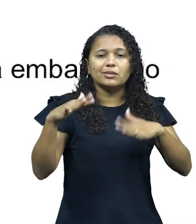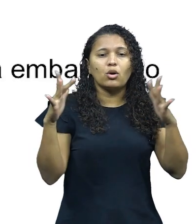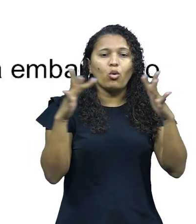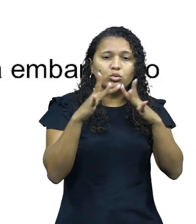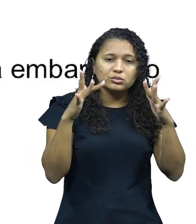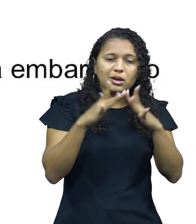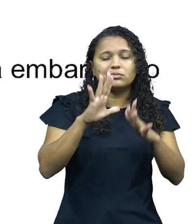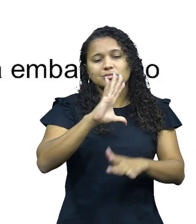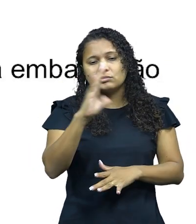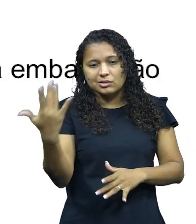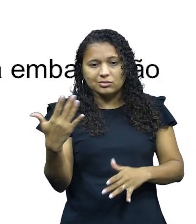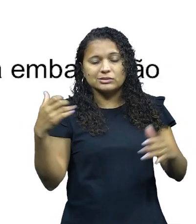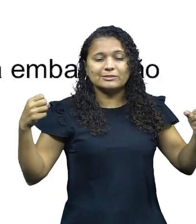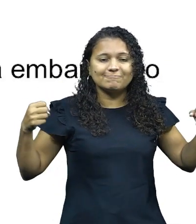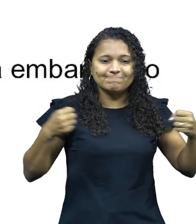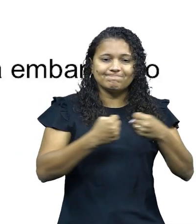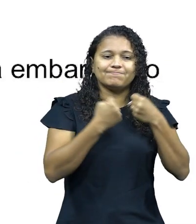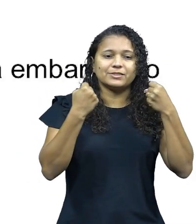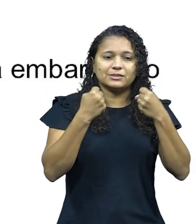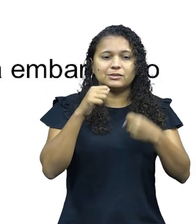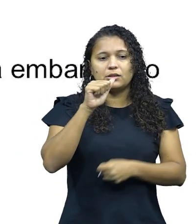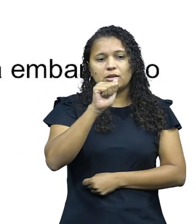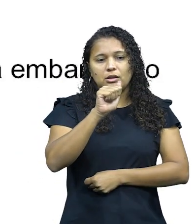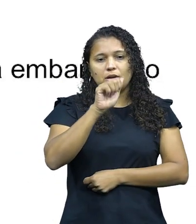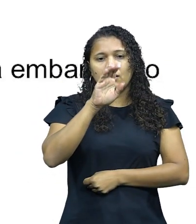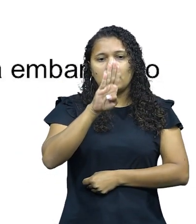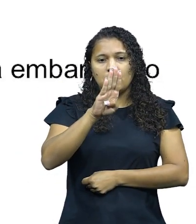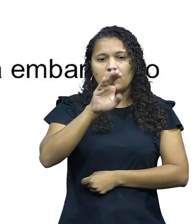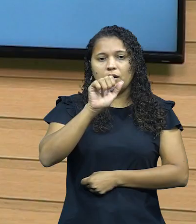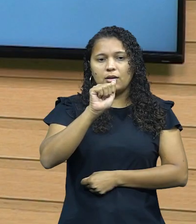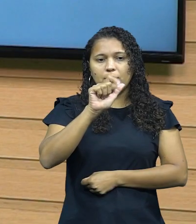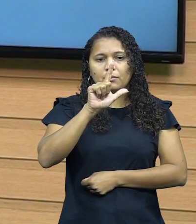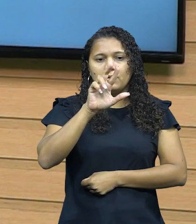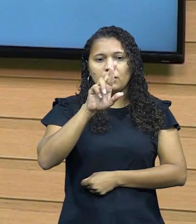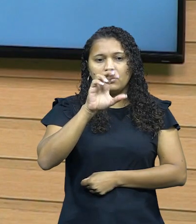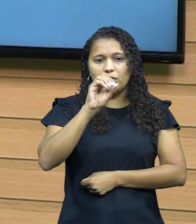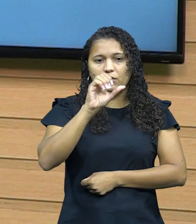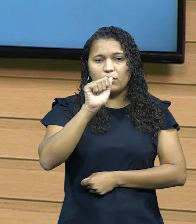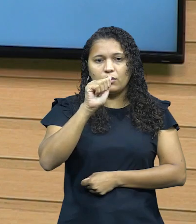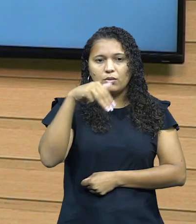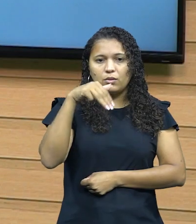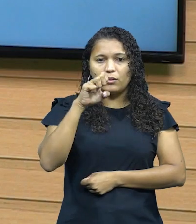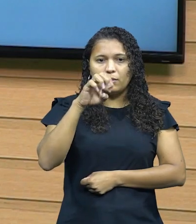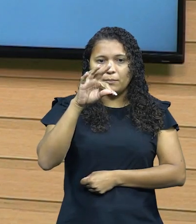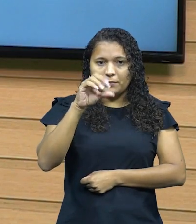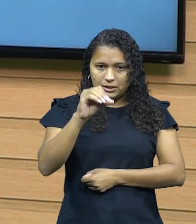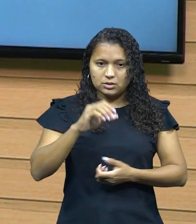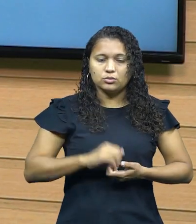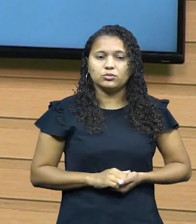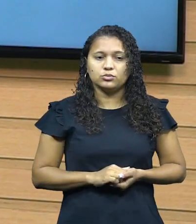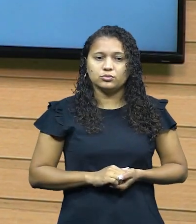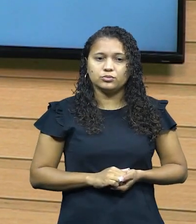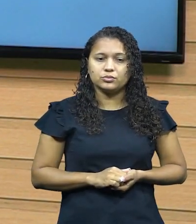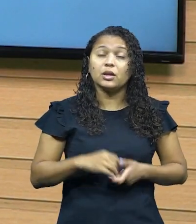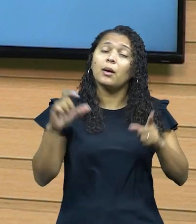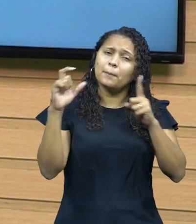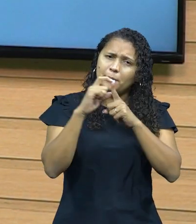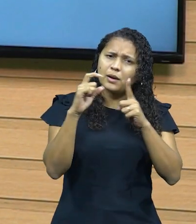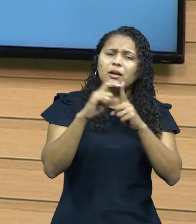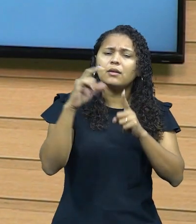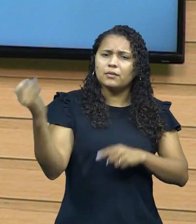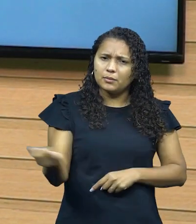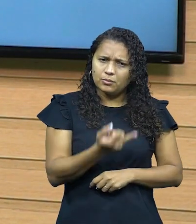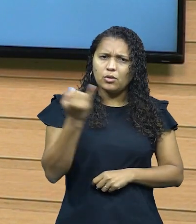de contato. Então, a gente chama de abalroamento. Um termo muito importante que acredito